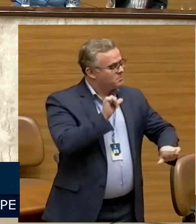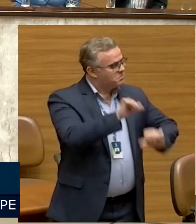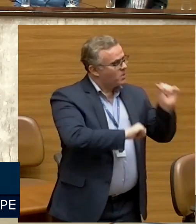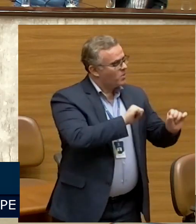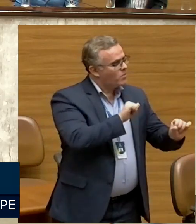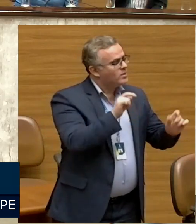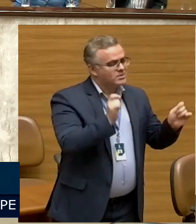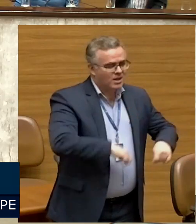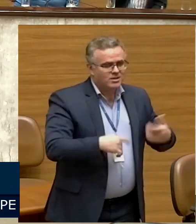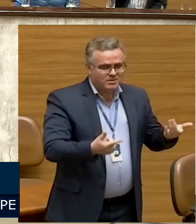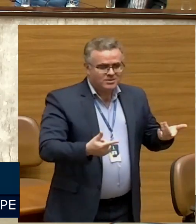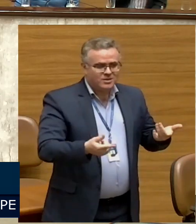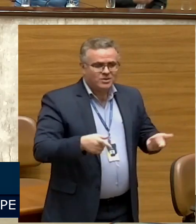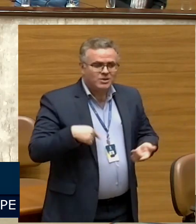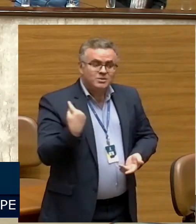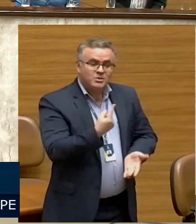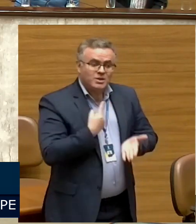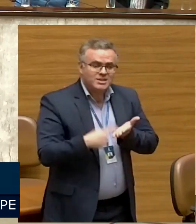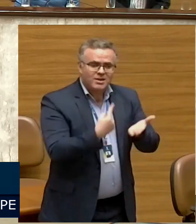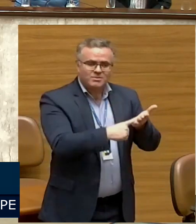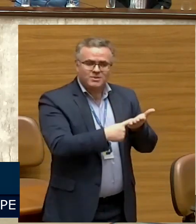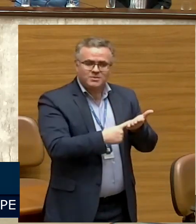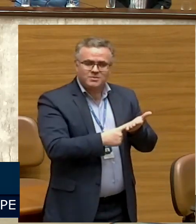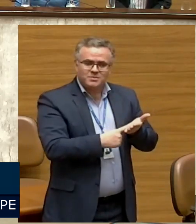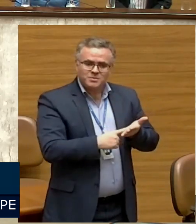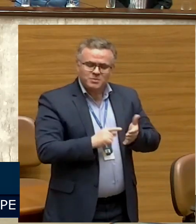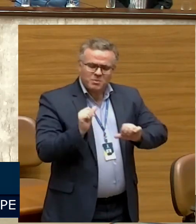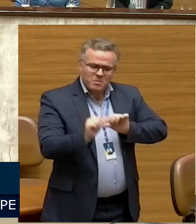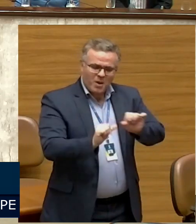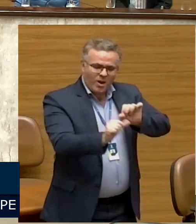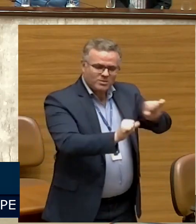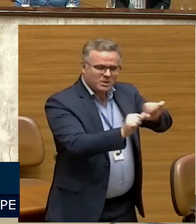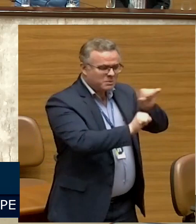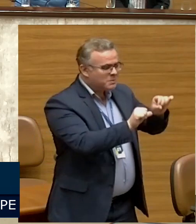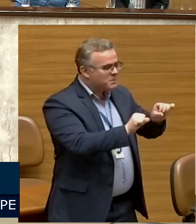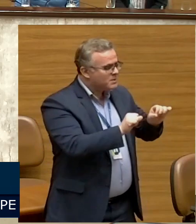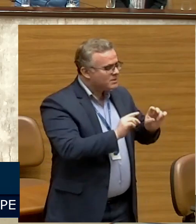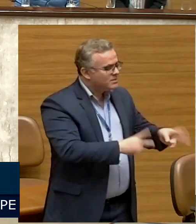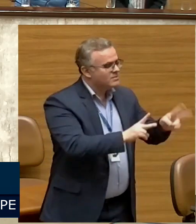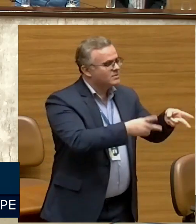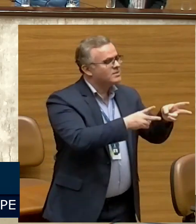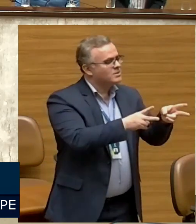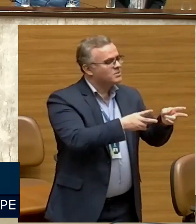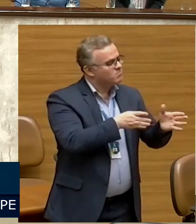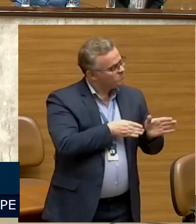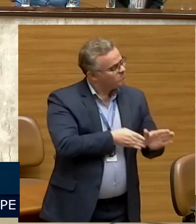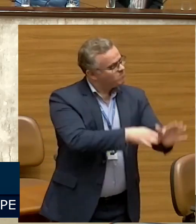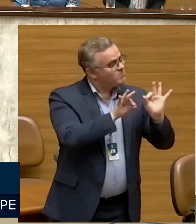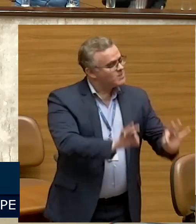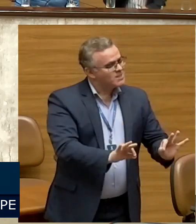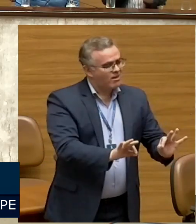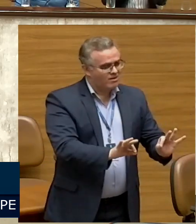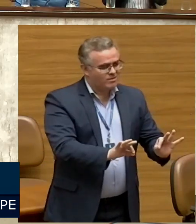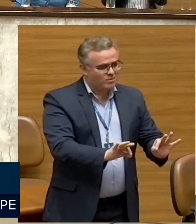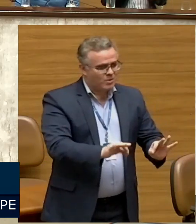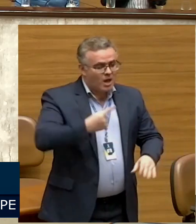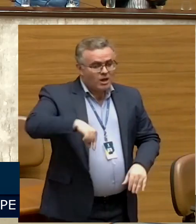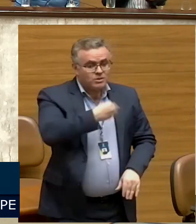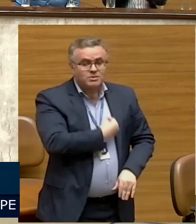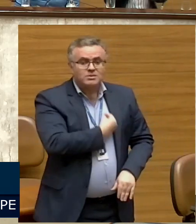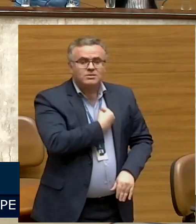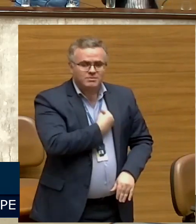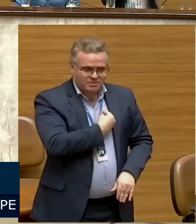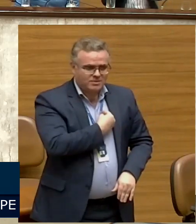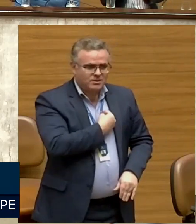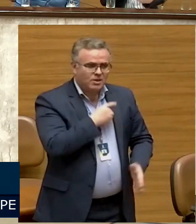transformadora, vamos cada vez mais transformar a nossa realidade, transformar não só a nossa realidade, mas a